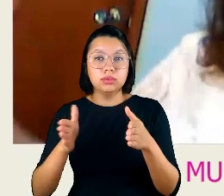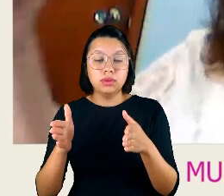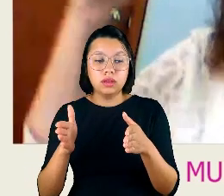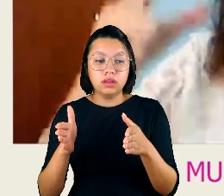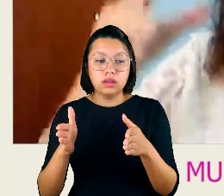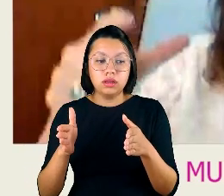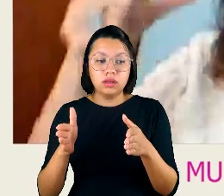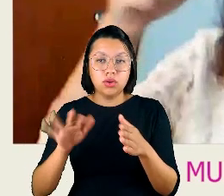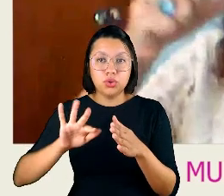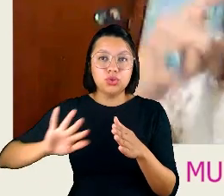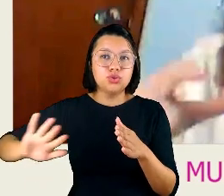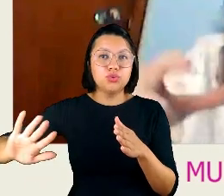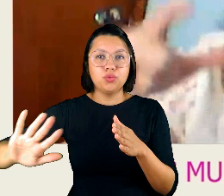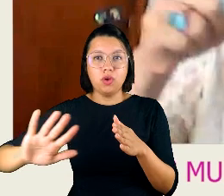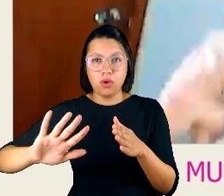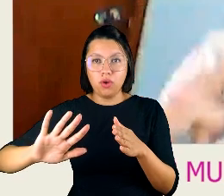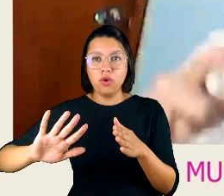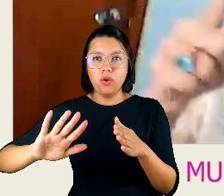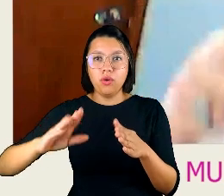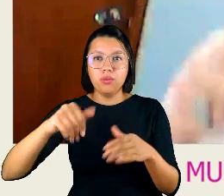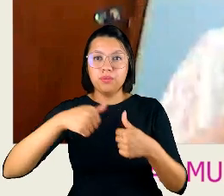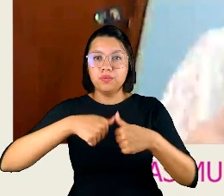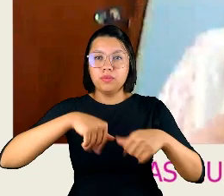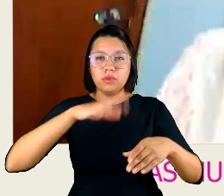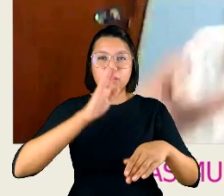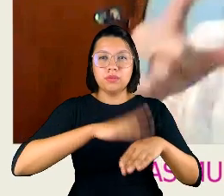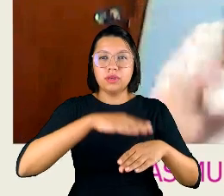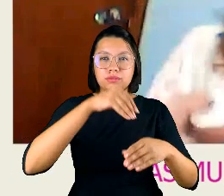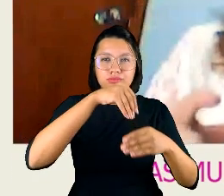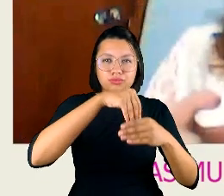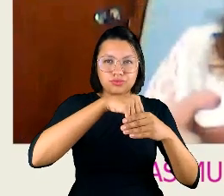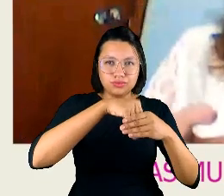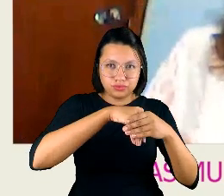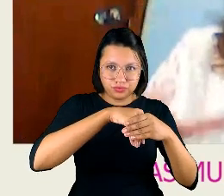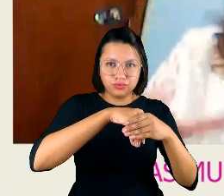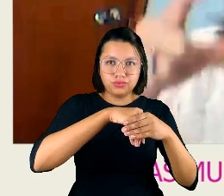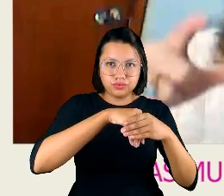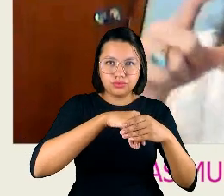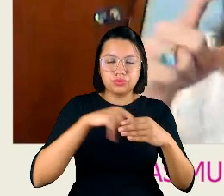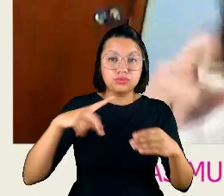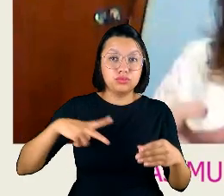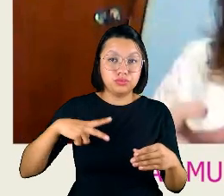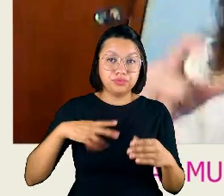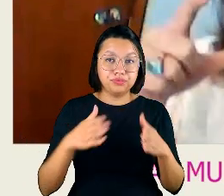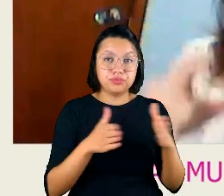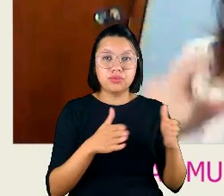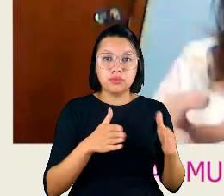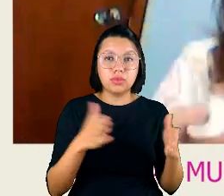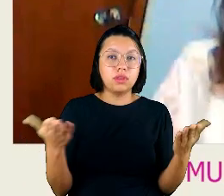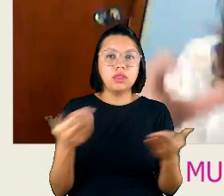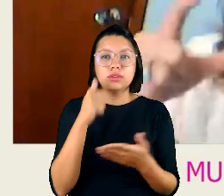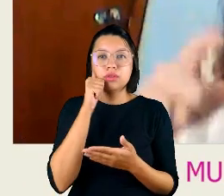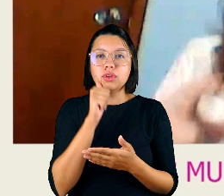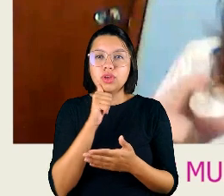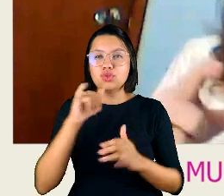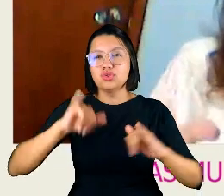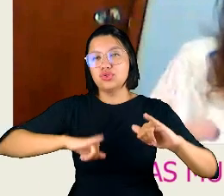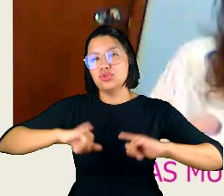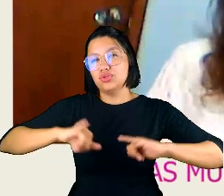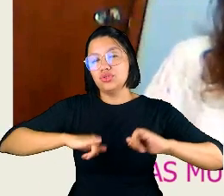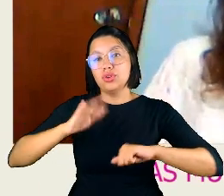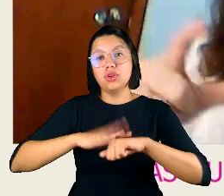e ficam mais para dentro do espaço privado, essas mulheres, elas sofrem mais